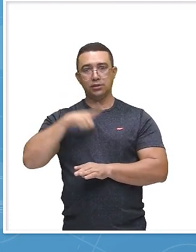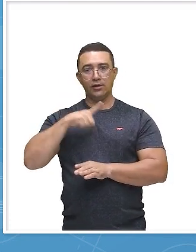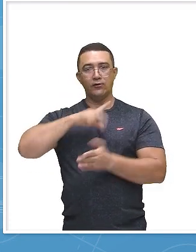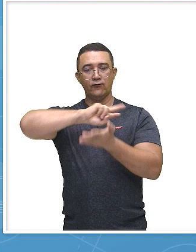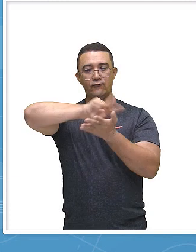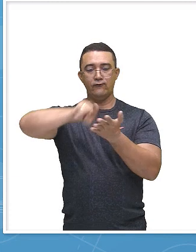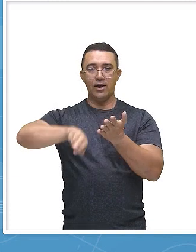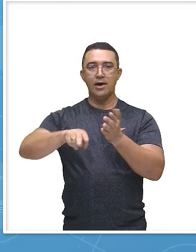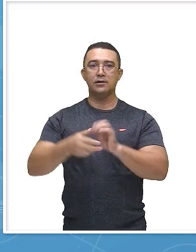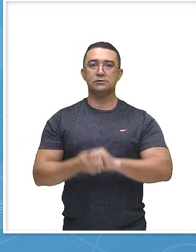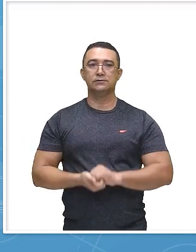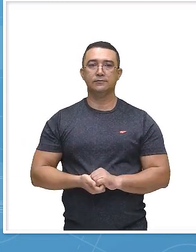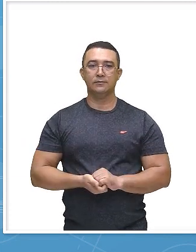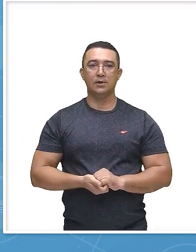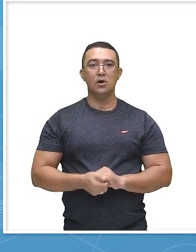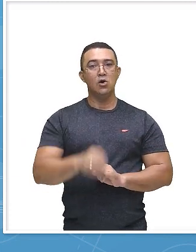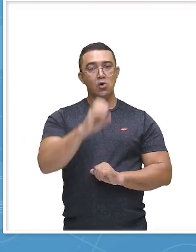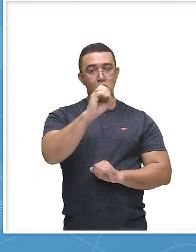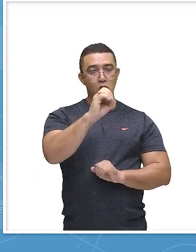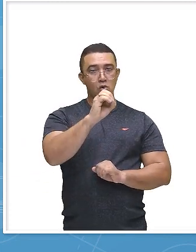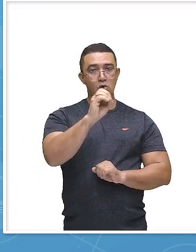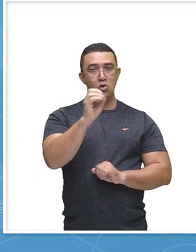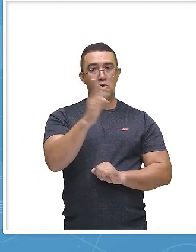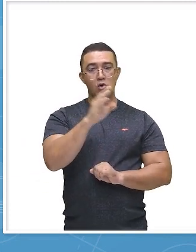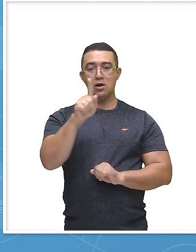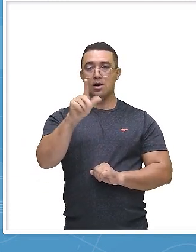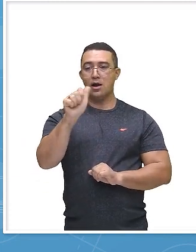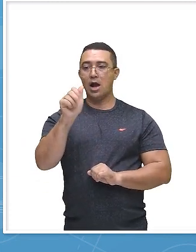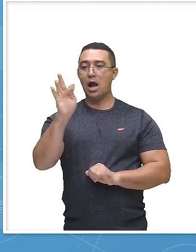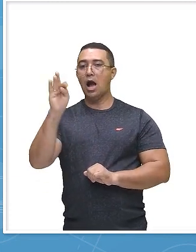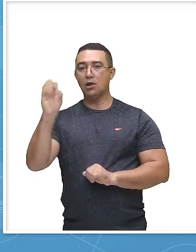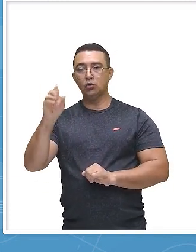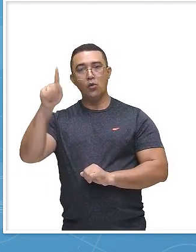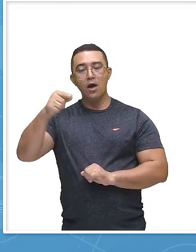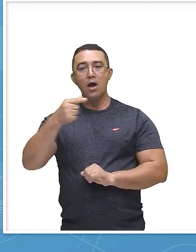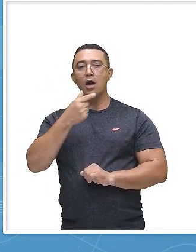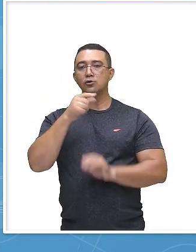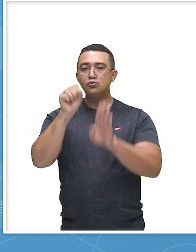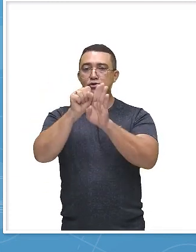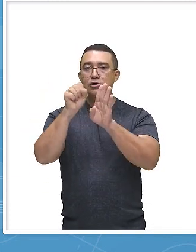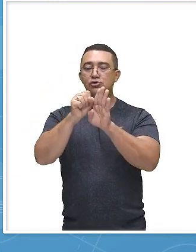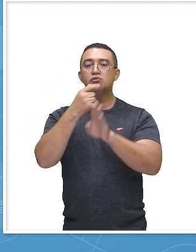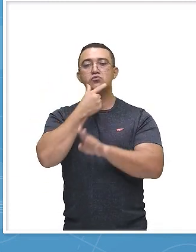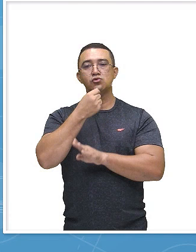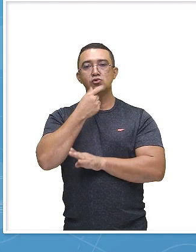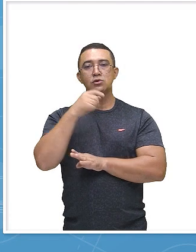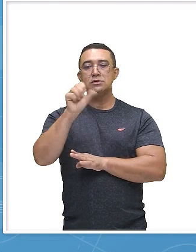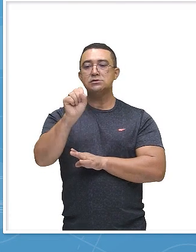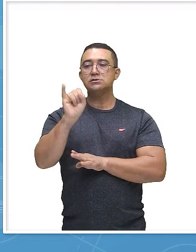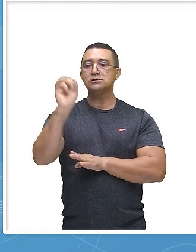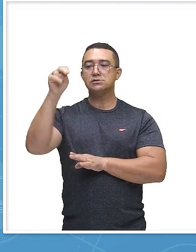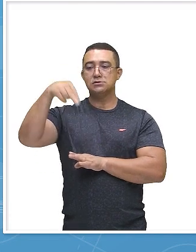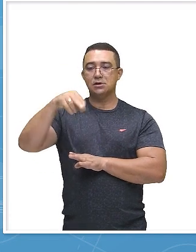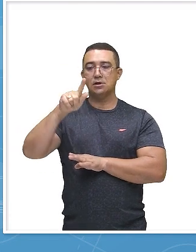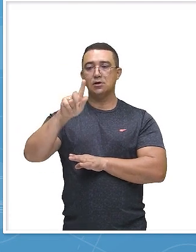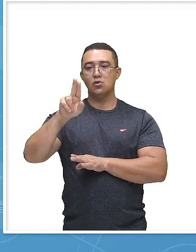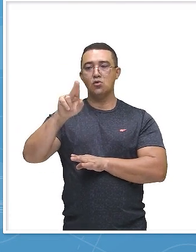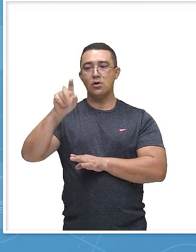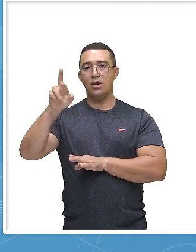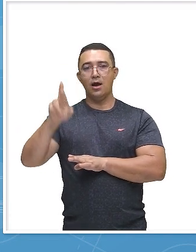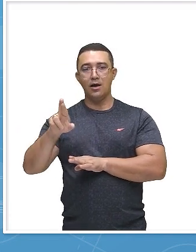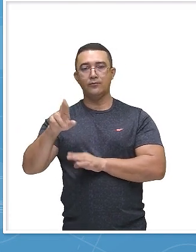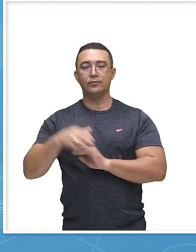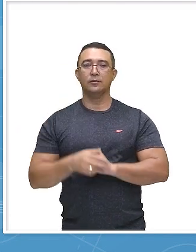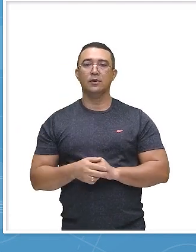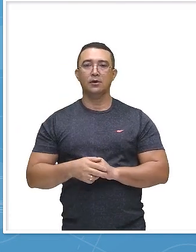gato, substantivo, masculino, singular, a gata, substantivo feminino singular. Eu